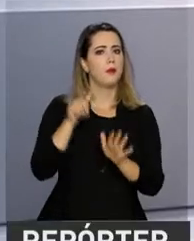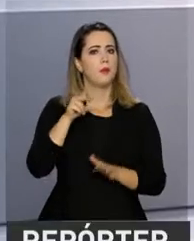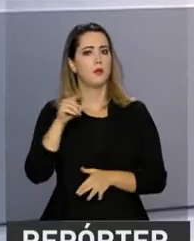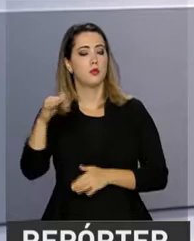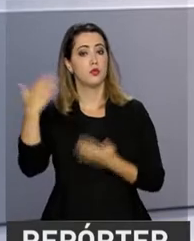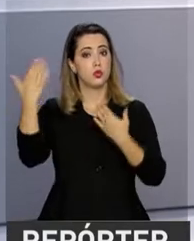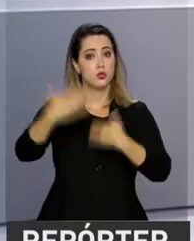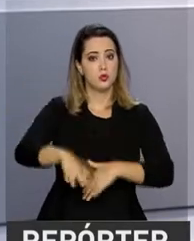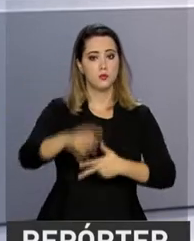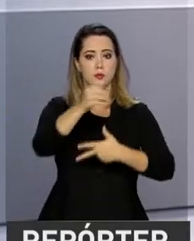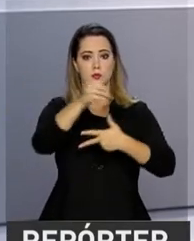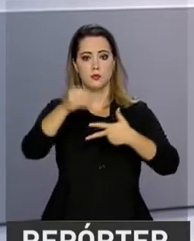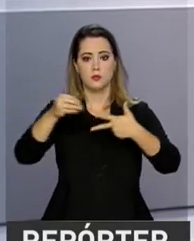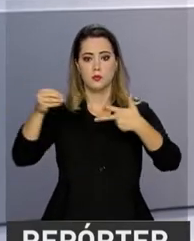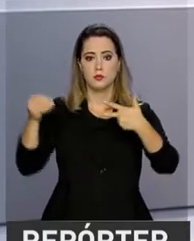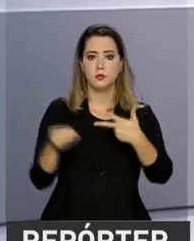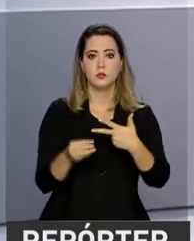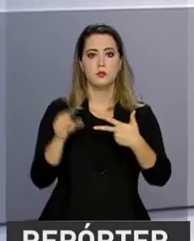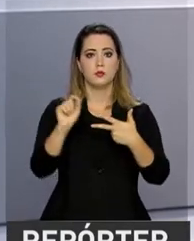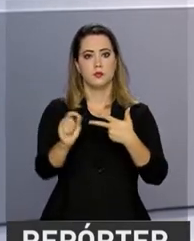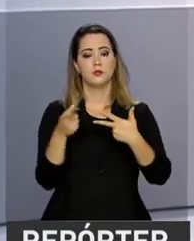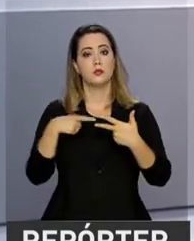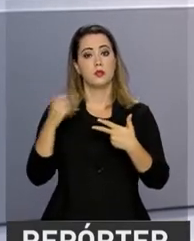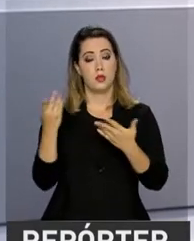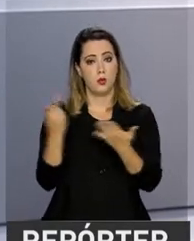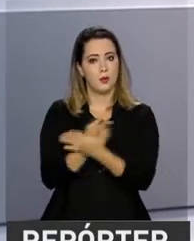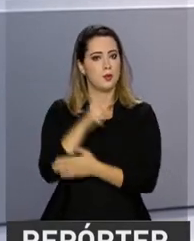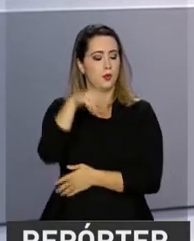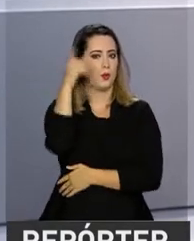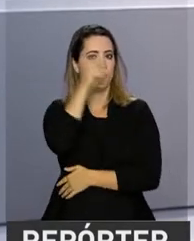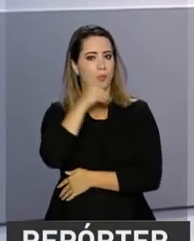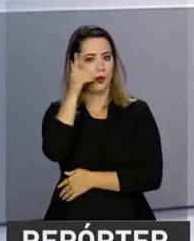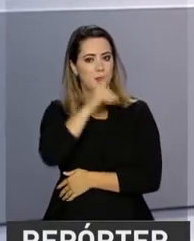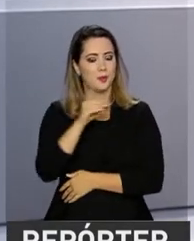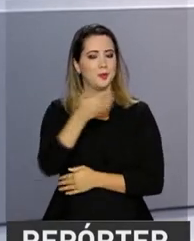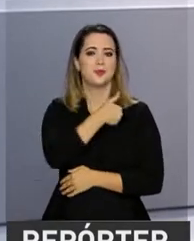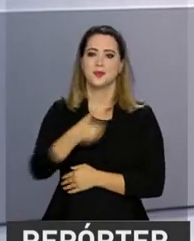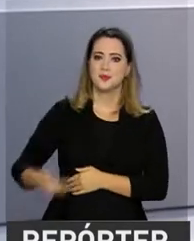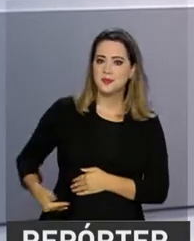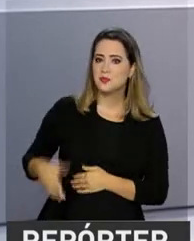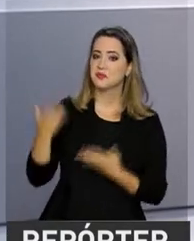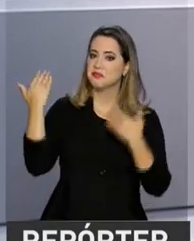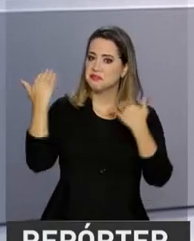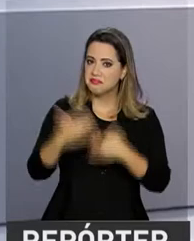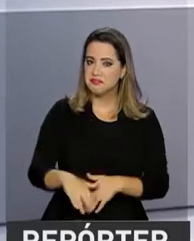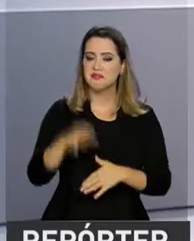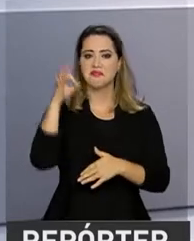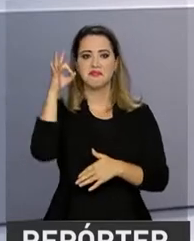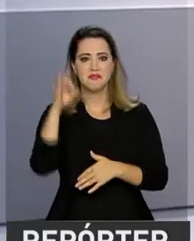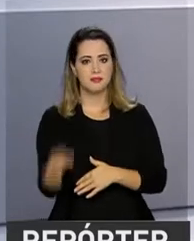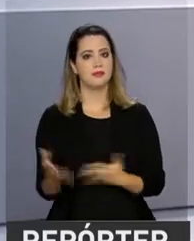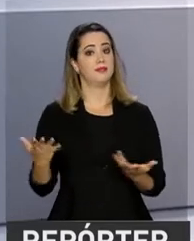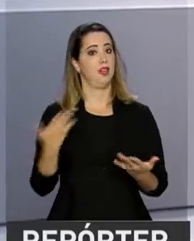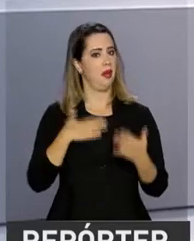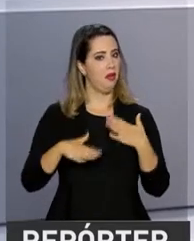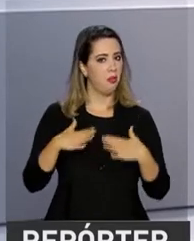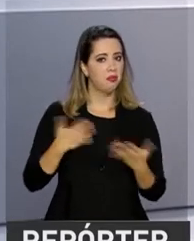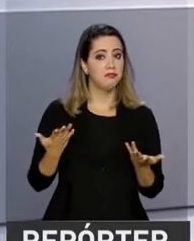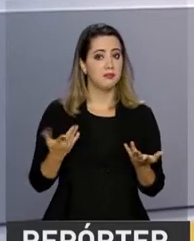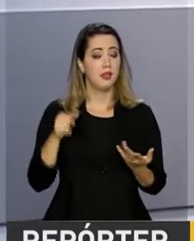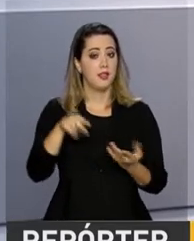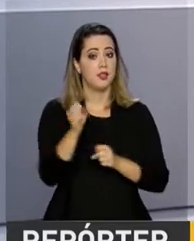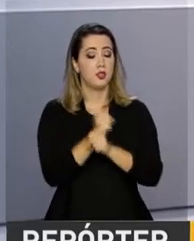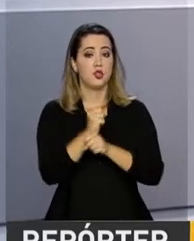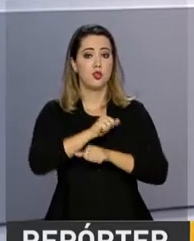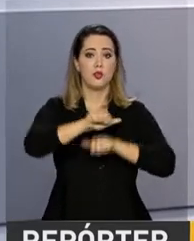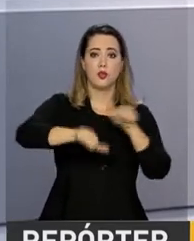dia de provas do exame nacional do ensino médio enem foi neste domingo para o governo a aplicação foi tranquila este ano a principal mudança